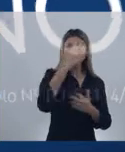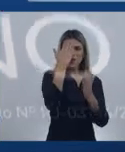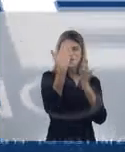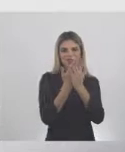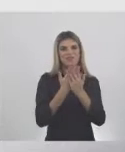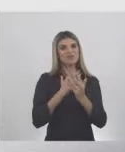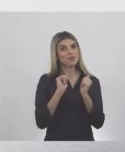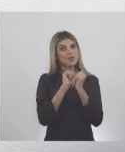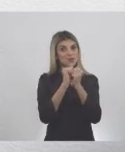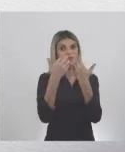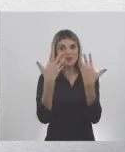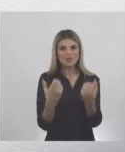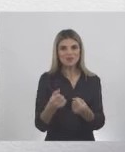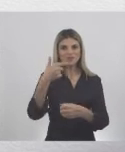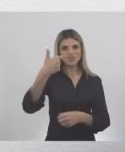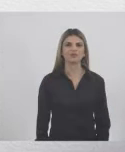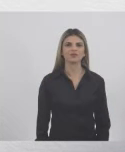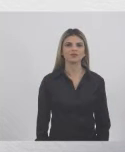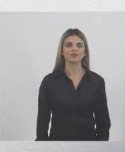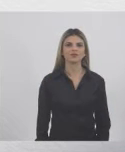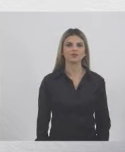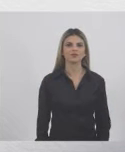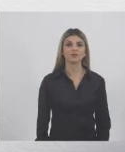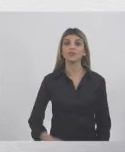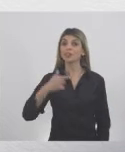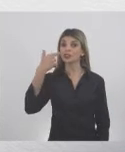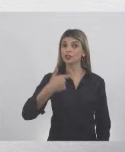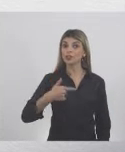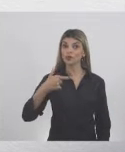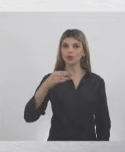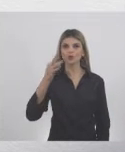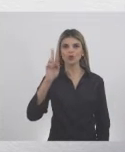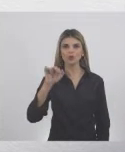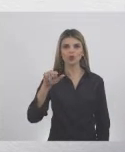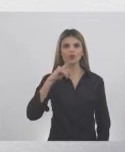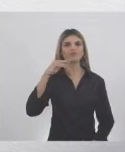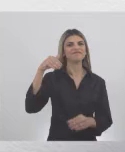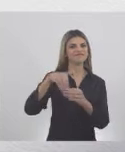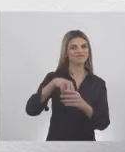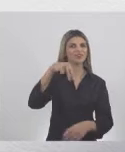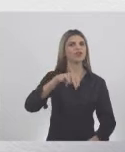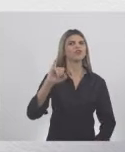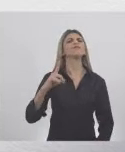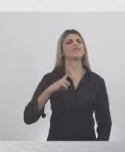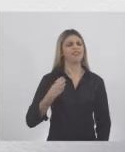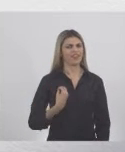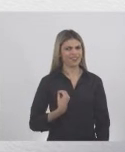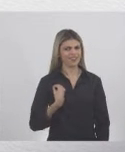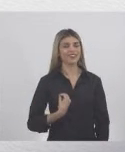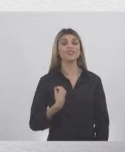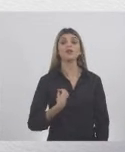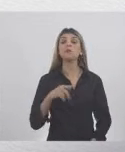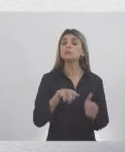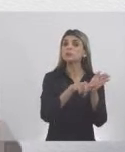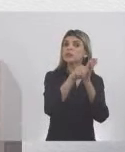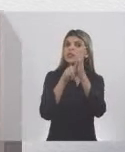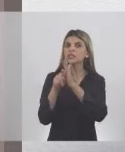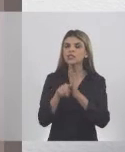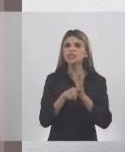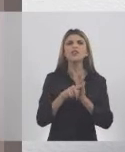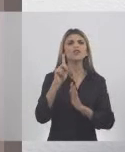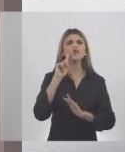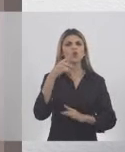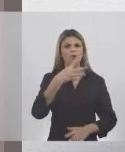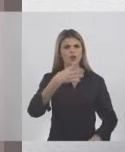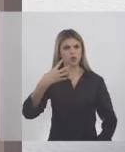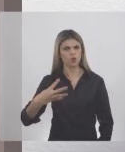primeira pesquisa Ibope do segundo turno e a verdade é uma só. Rogério lidera com 62% dos votos válidos e Burnier